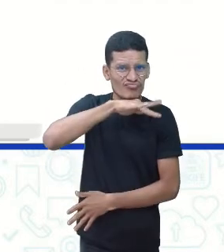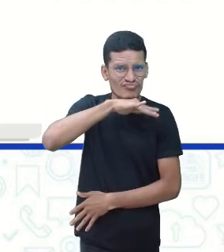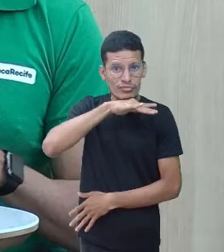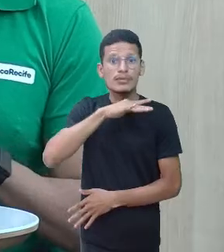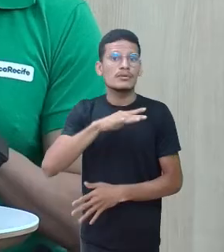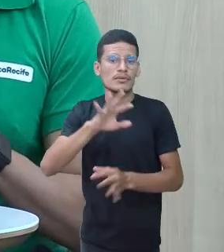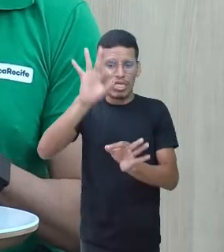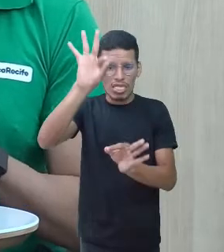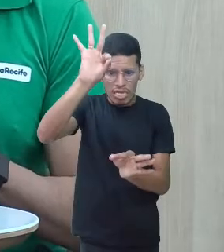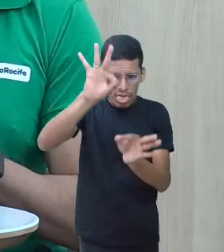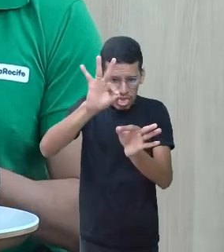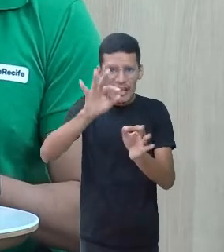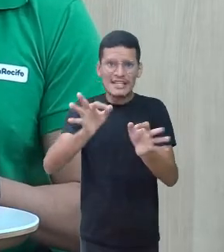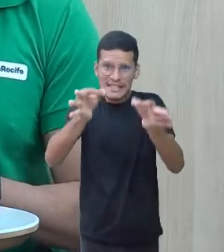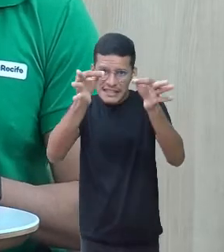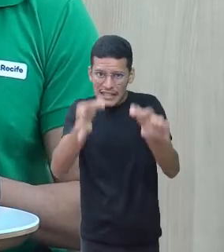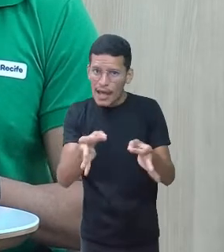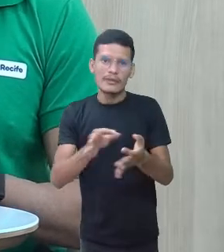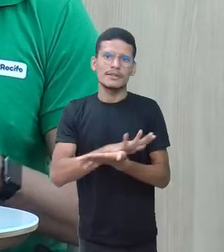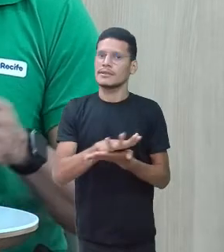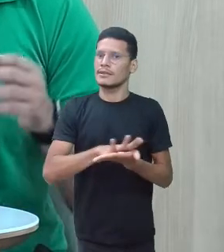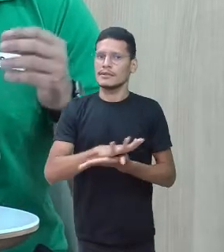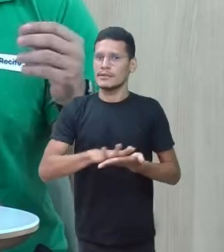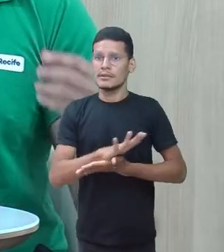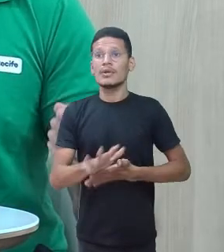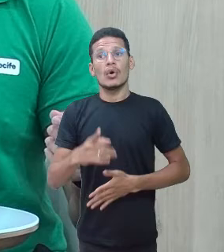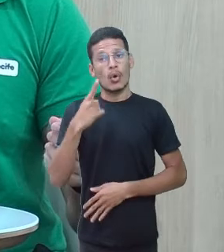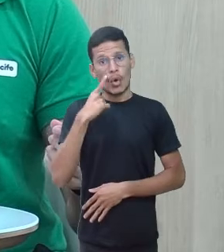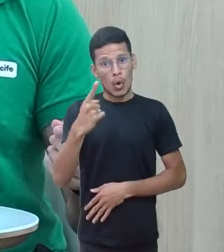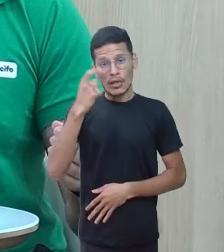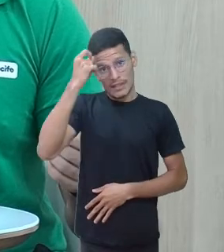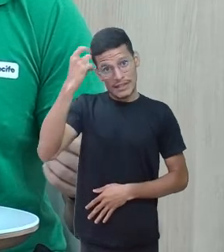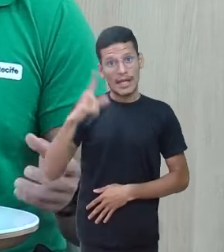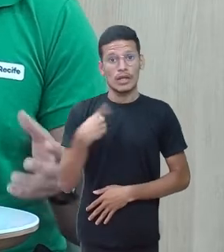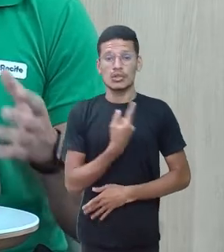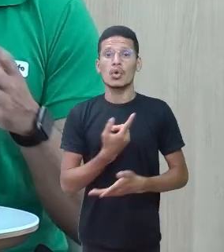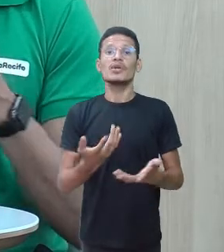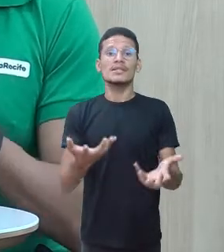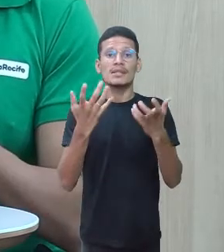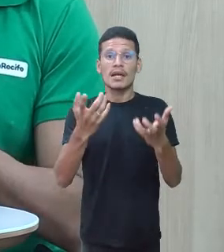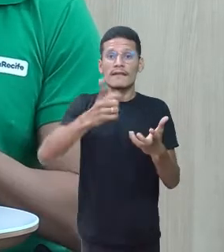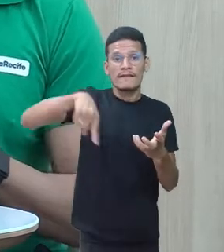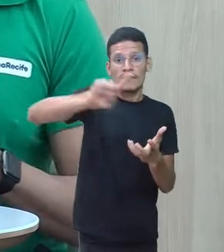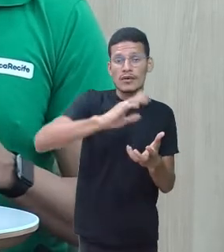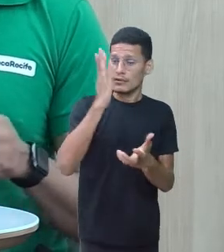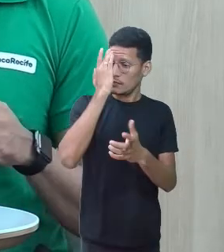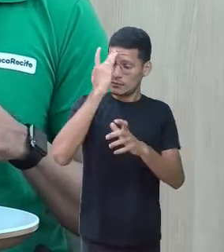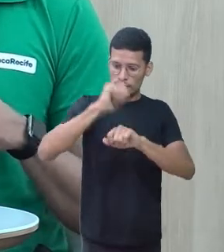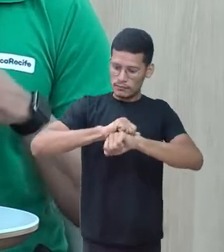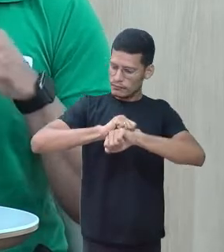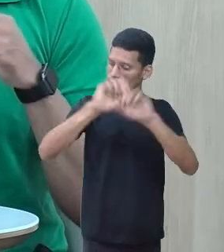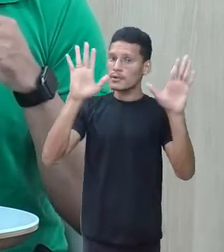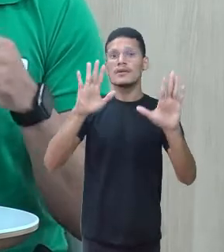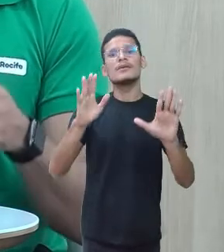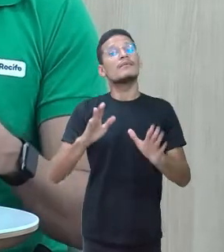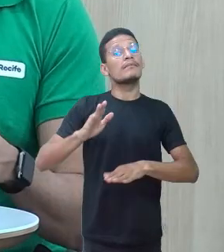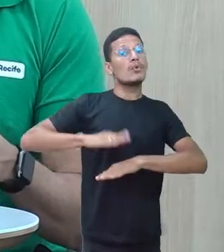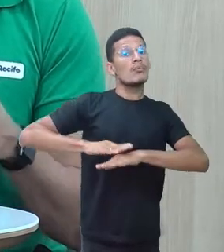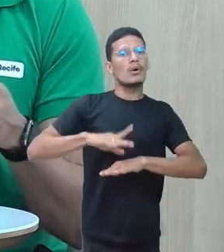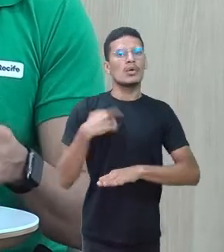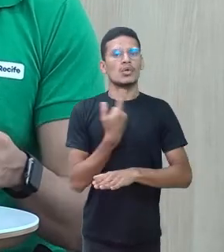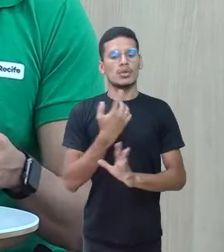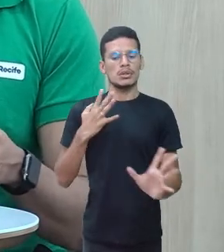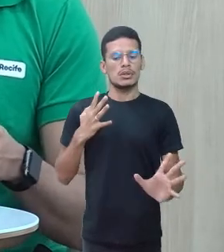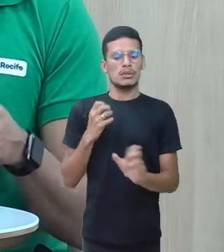de forma proporcional, tá bom? Então, essa é a ideia que a gente precisa que você entenda, tá? Para que quando a gente for fazer